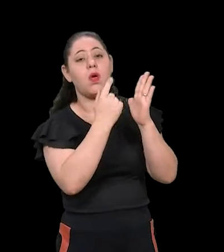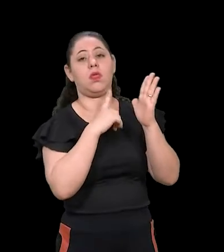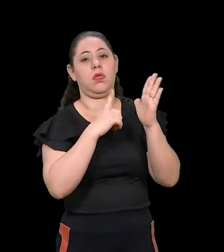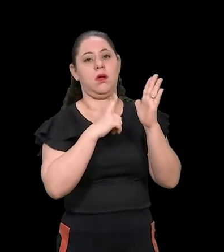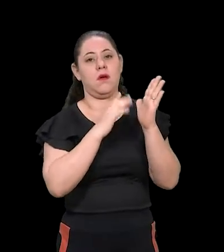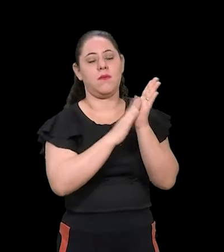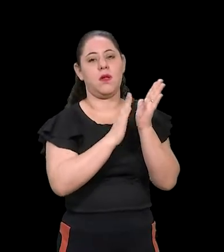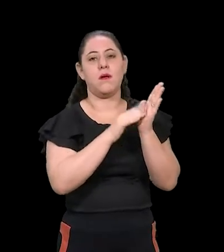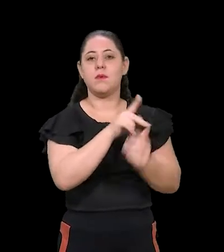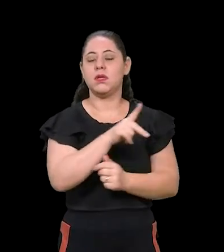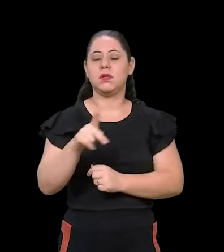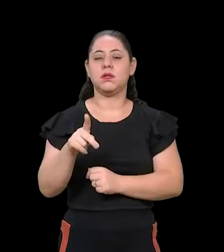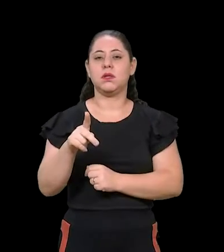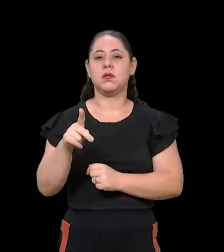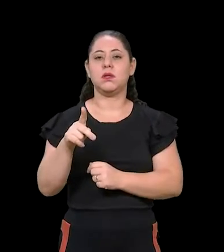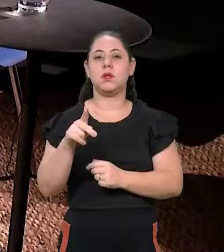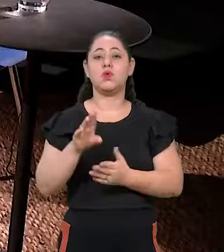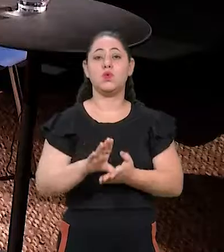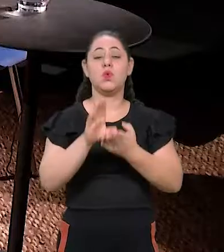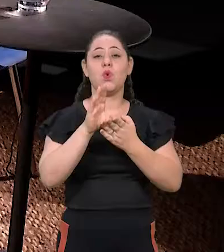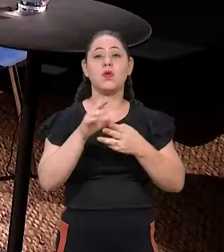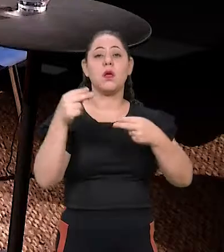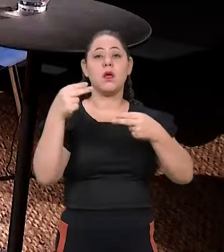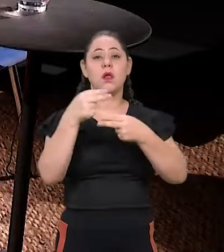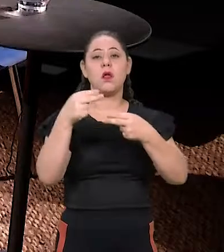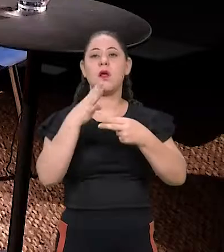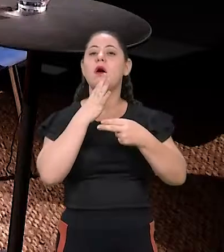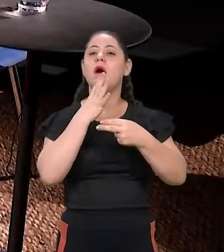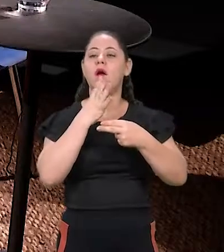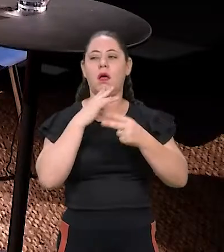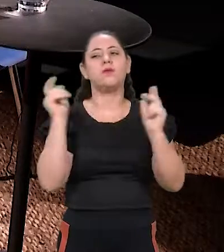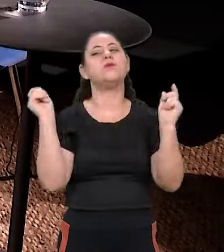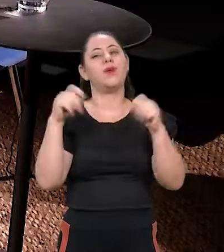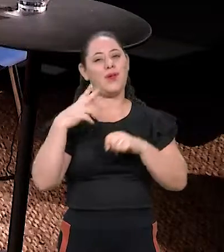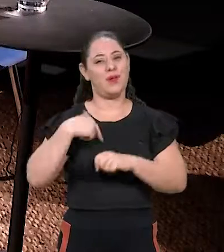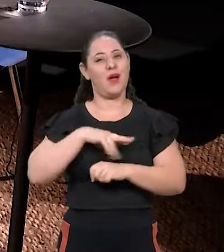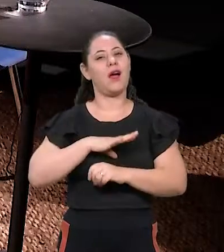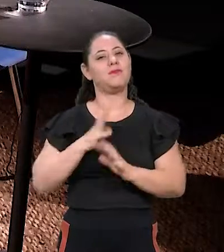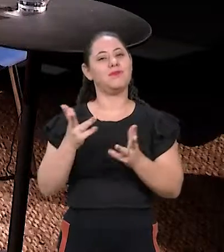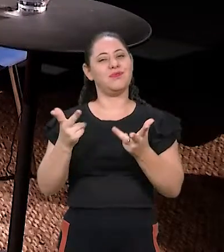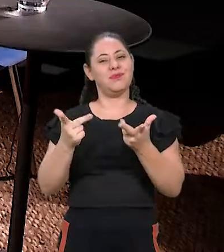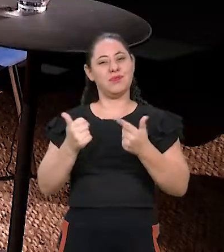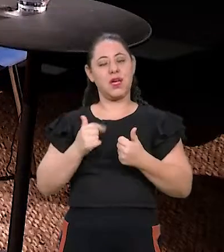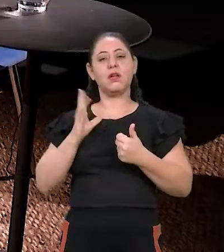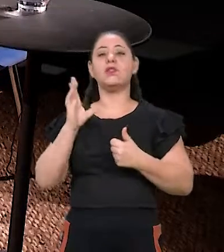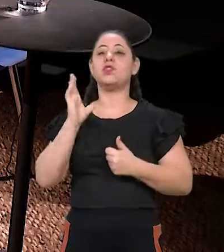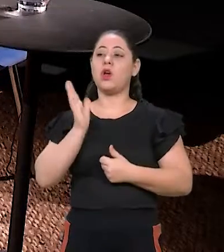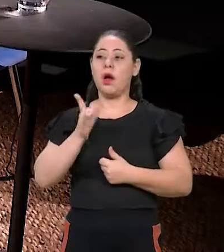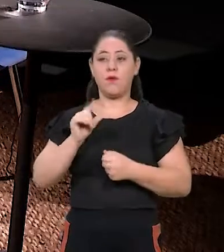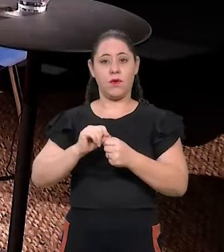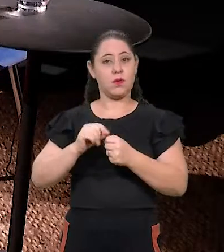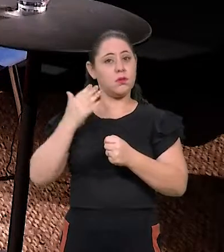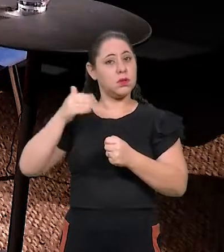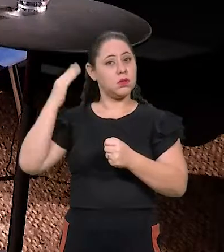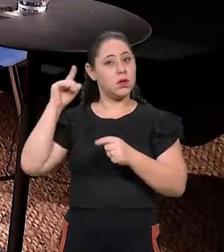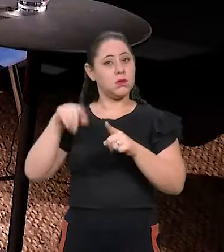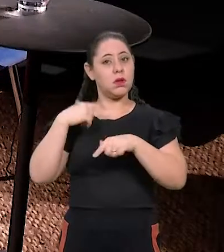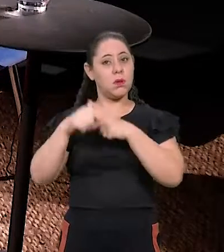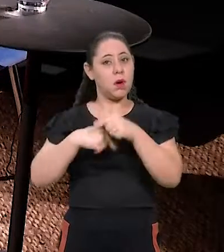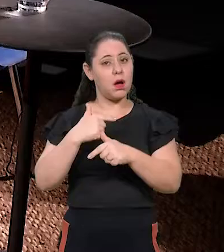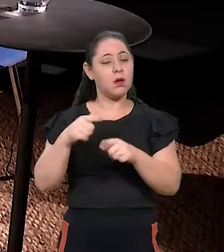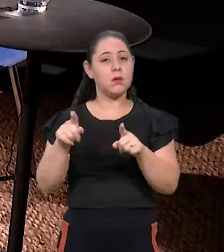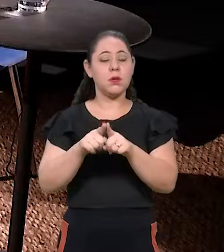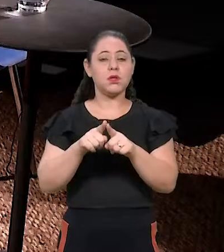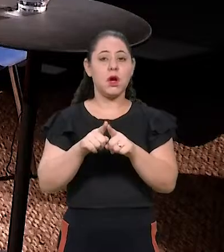ele foi presidente do Conselho do Sebrae. Então, ele conhece muito o Sebrae, ele sabe o potencial que a gente tem e o que a gente já entregou. Né? Então, todo esse